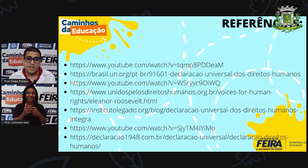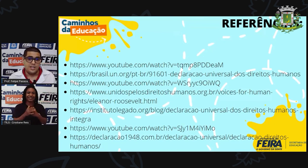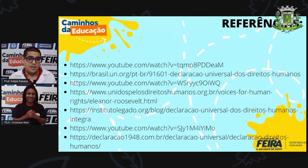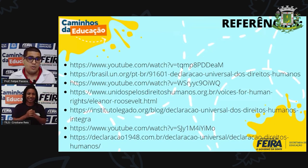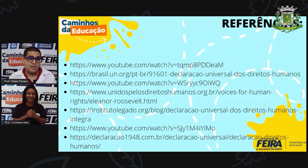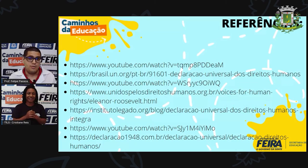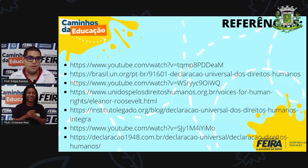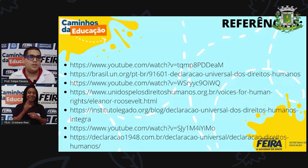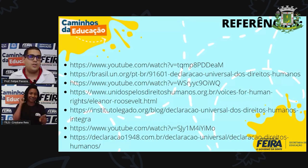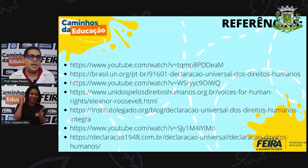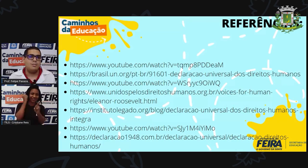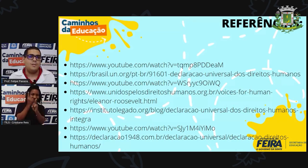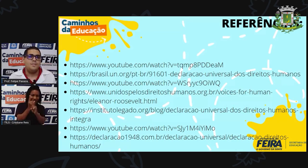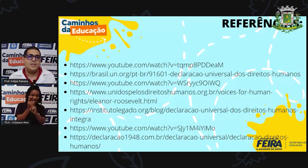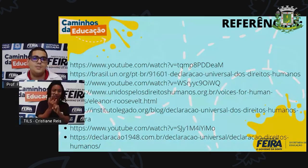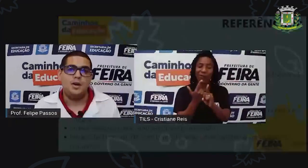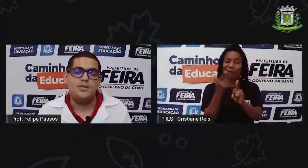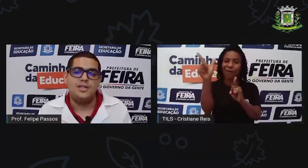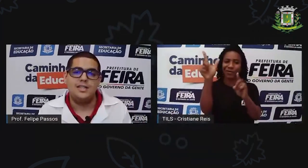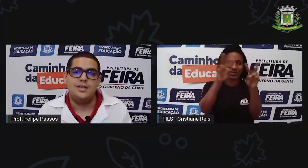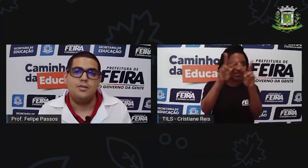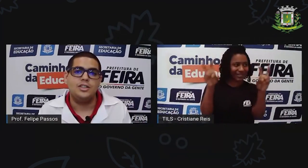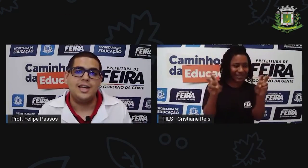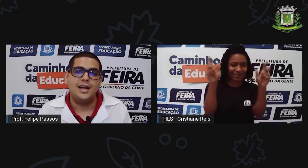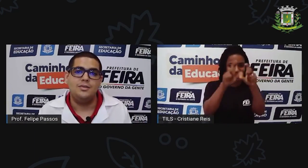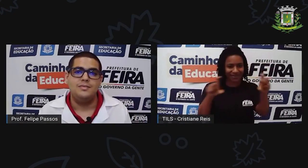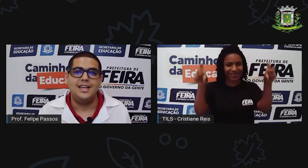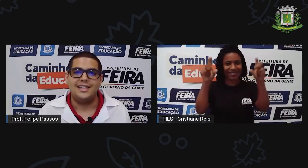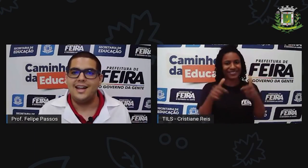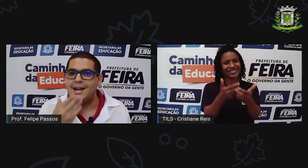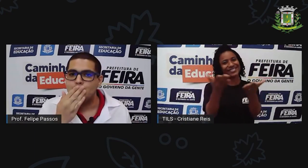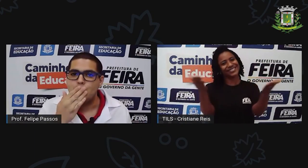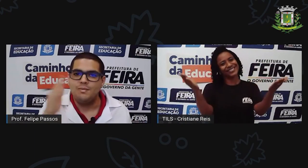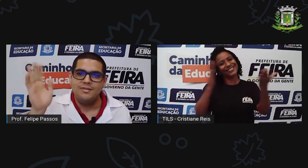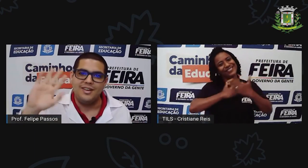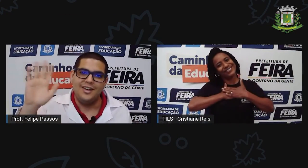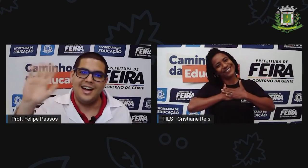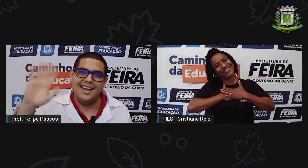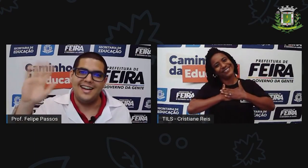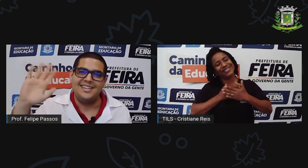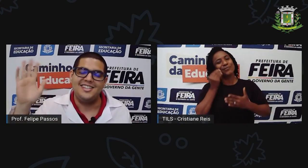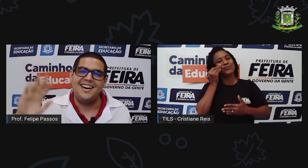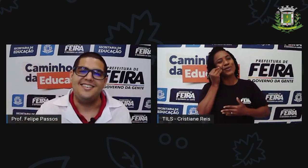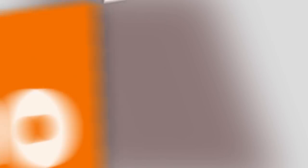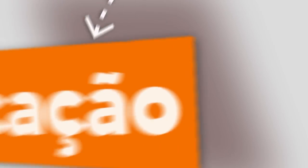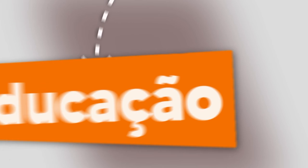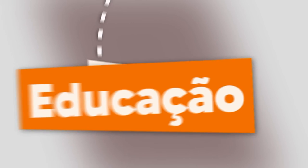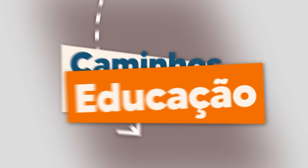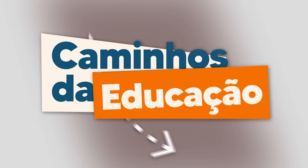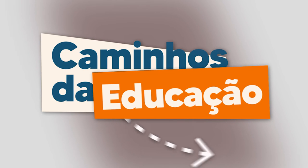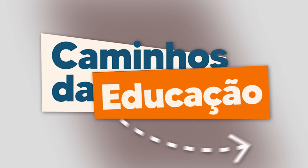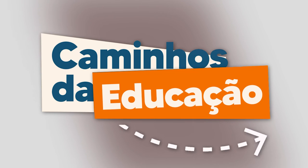aula a gente se encontra com outro tema. Espero que vocês tenham gostado e até lá. Valeu, galera. Tchau, tchau.